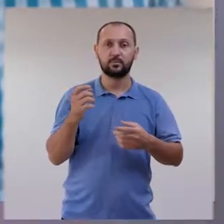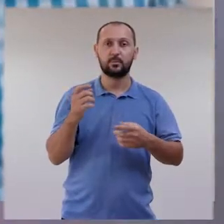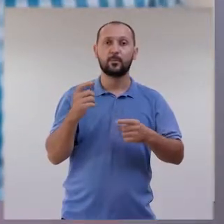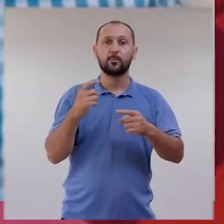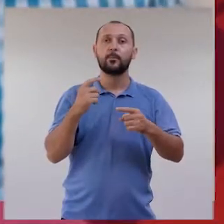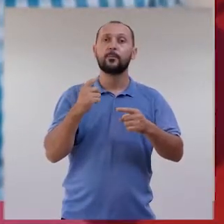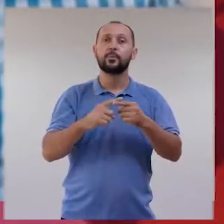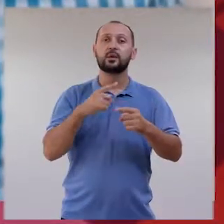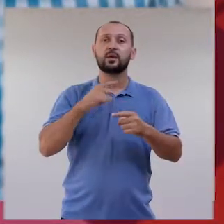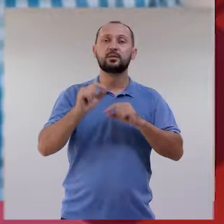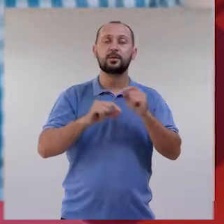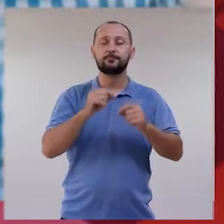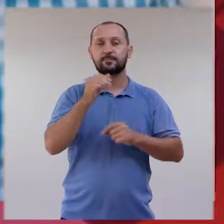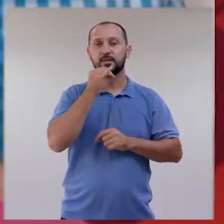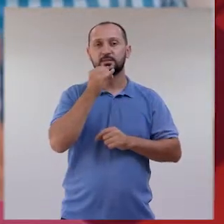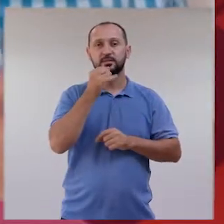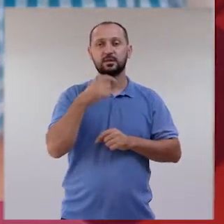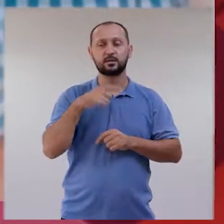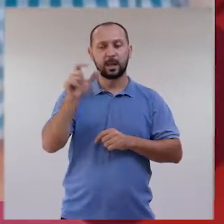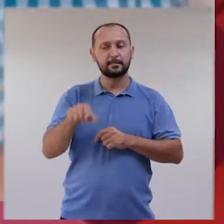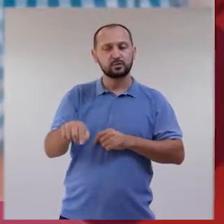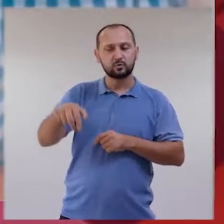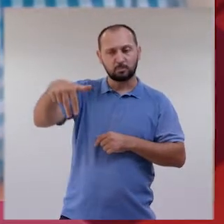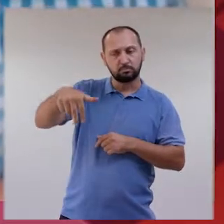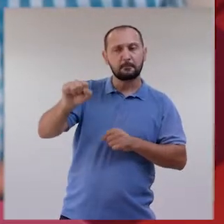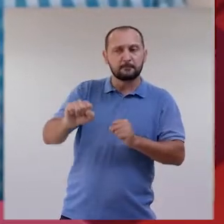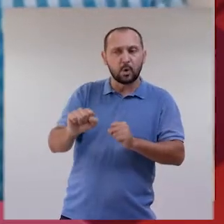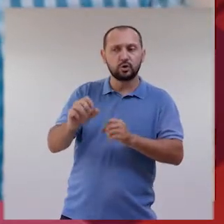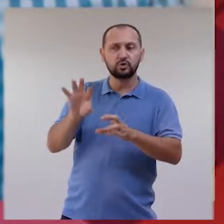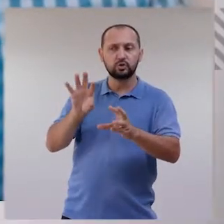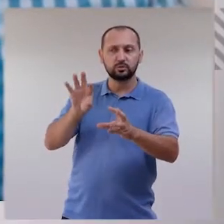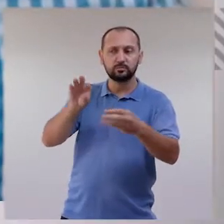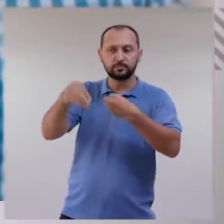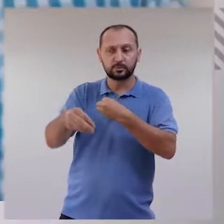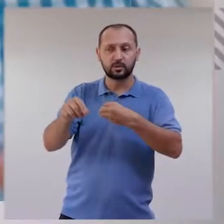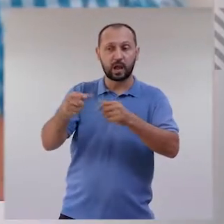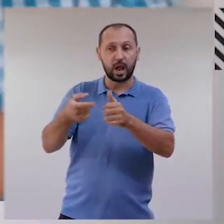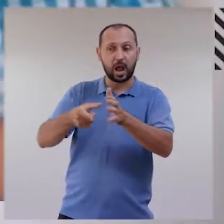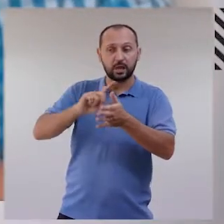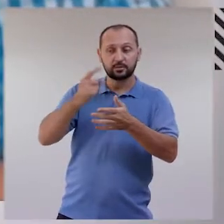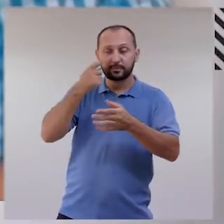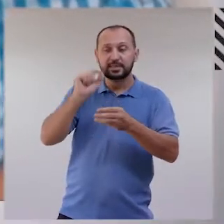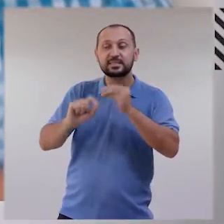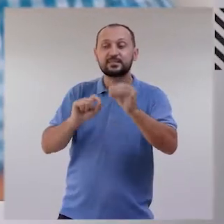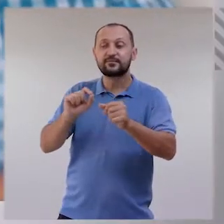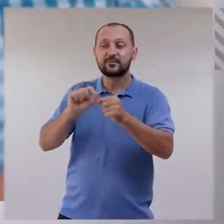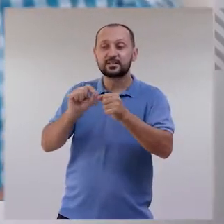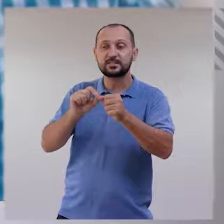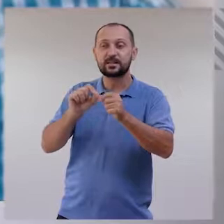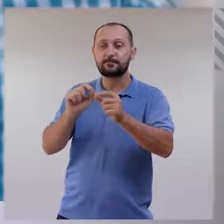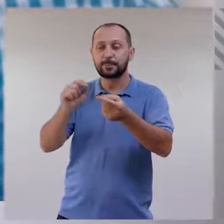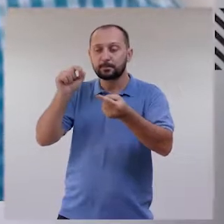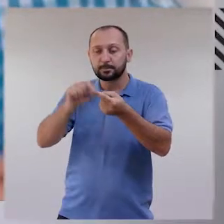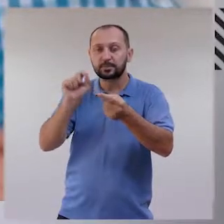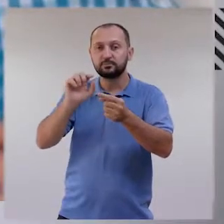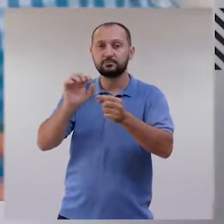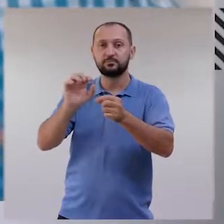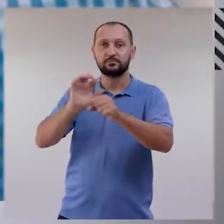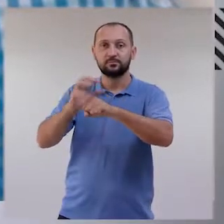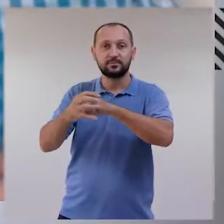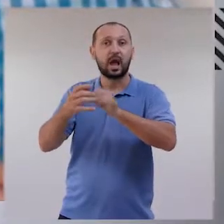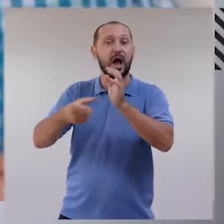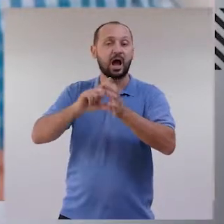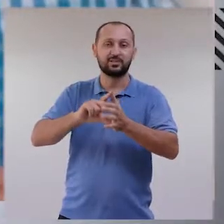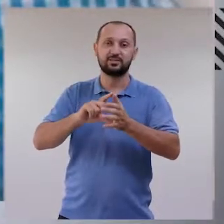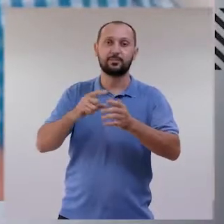rapidamente. Porque nós temos um provável doador, nós temos que realizar o teste de COVID para poder dar continuidade. Então, isso tem que ter